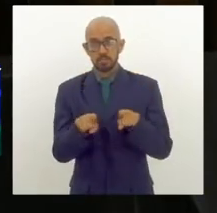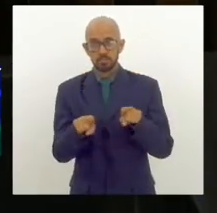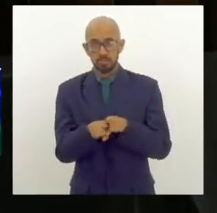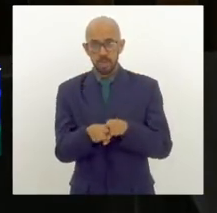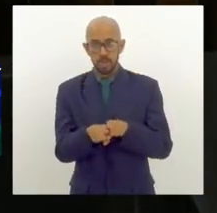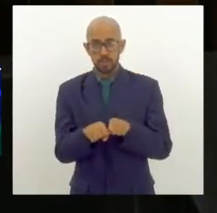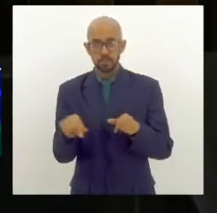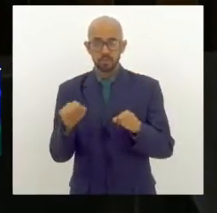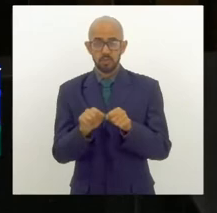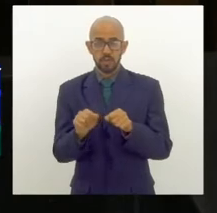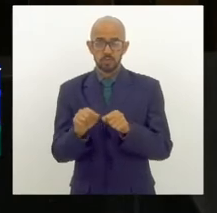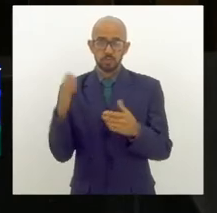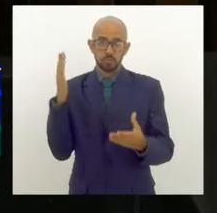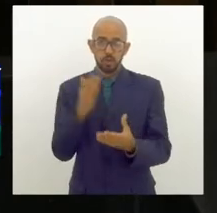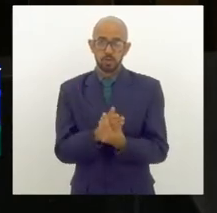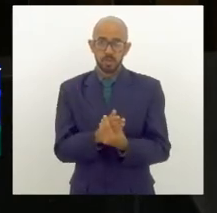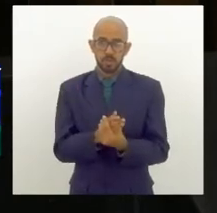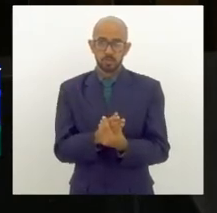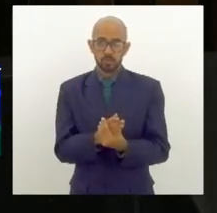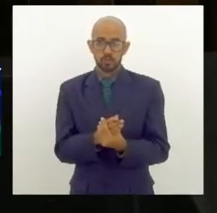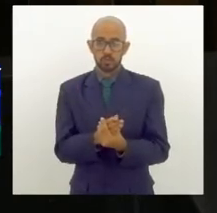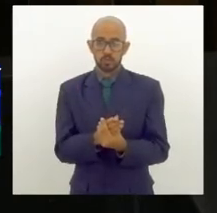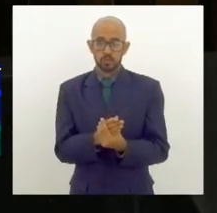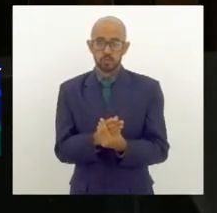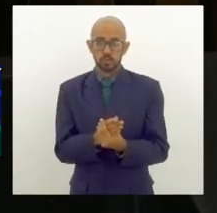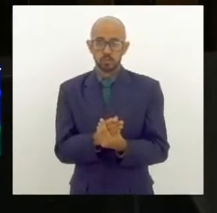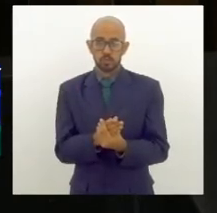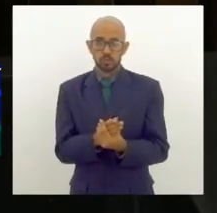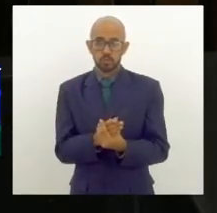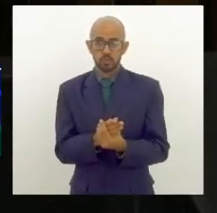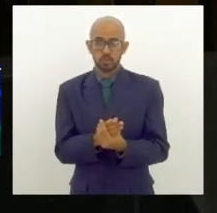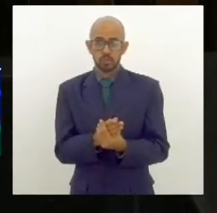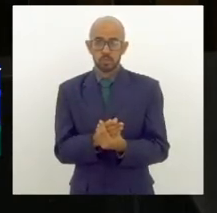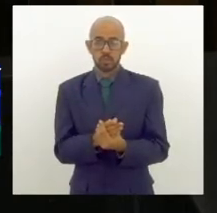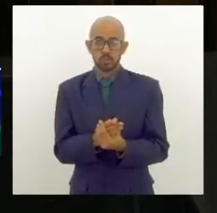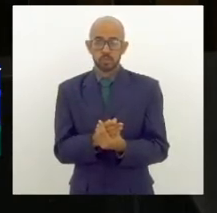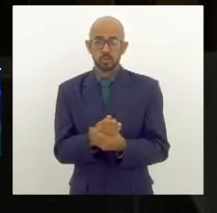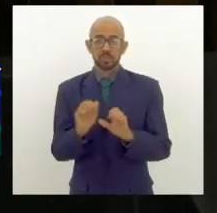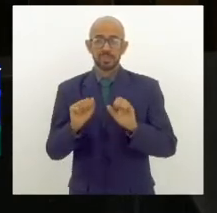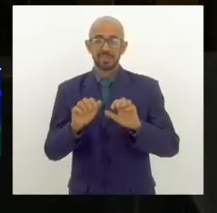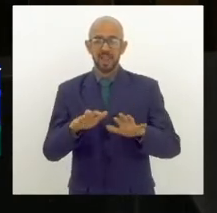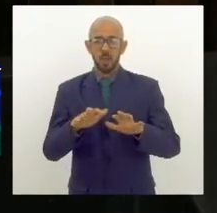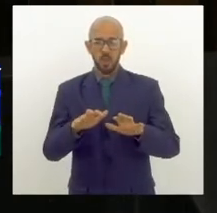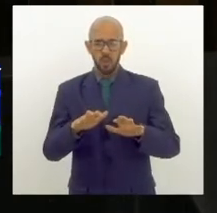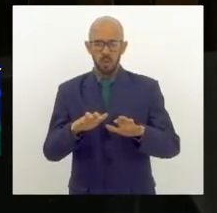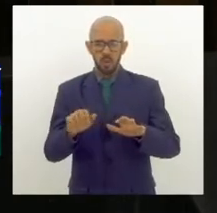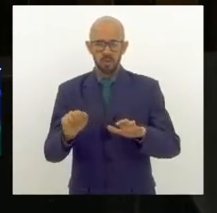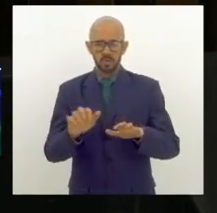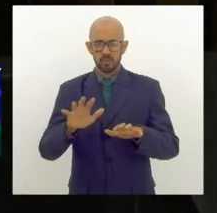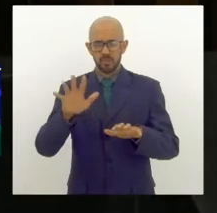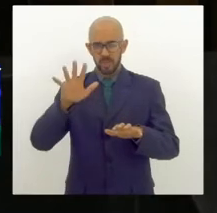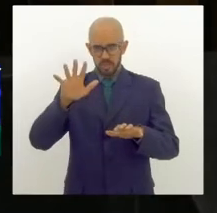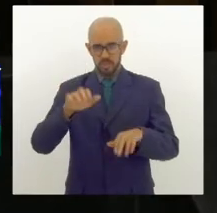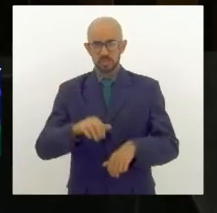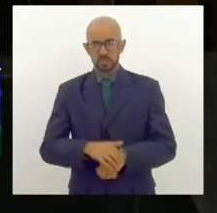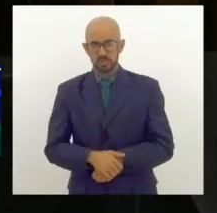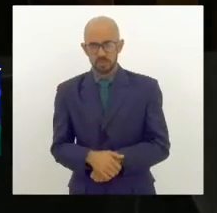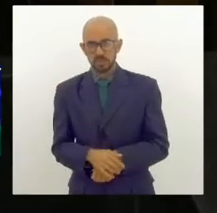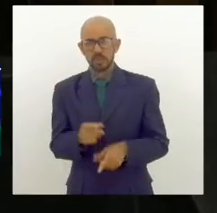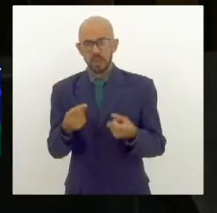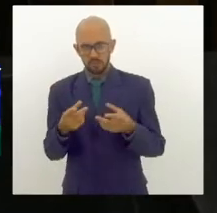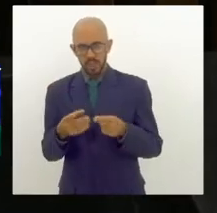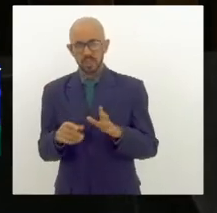a ação impedindo o combate ao narcoterror dentro das favelas no Rio de Janeiro. A bancada da droga na Assembleia